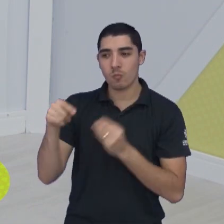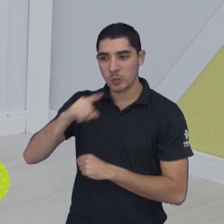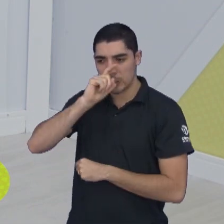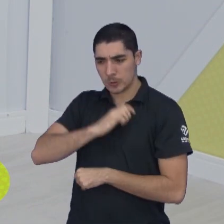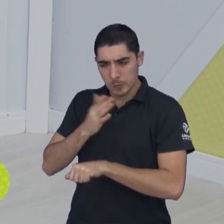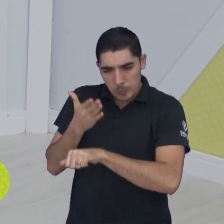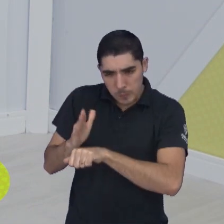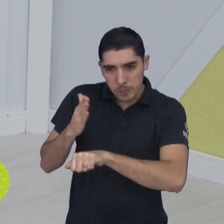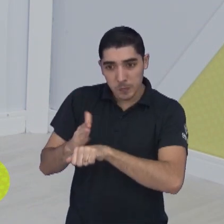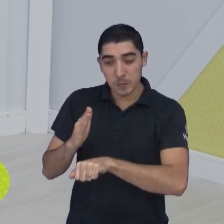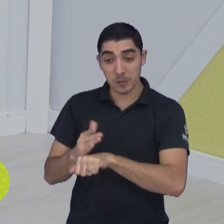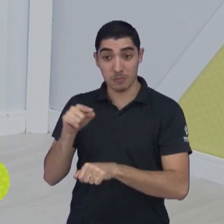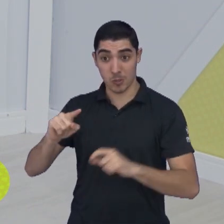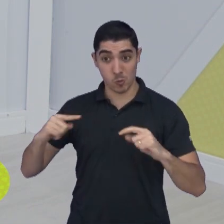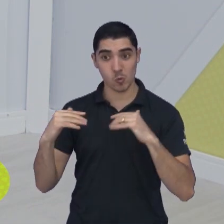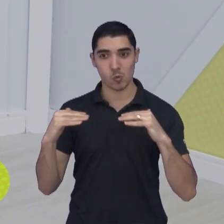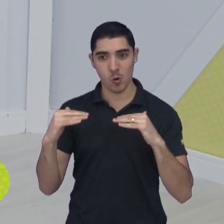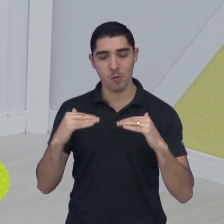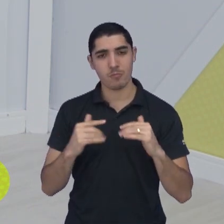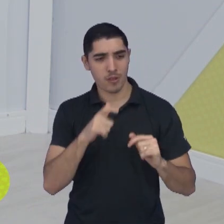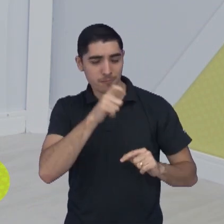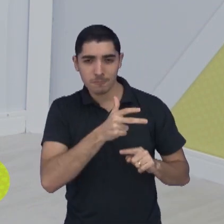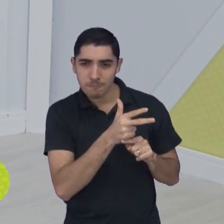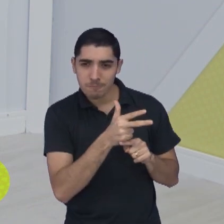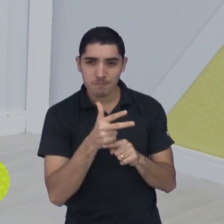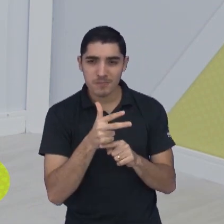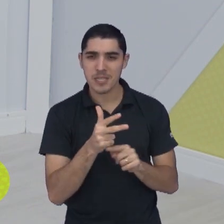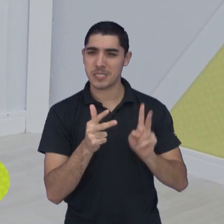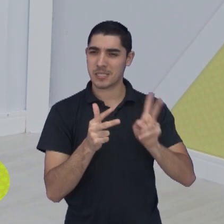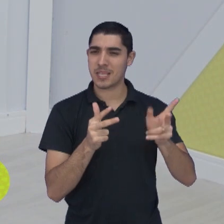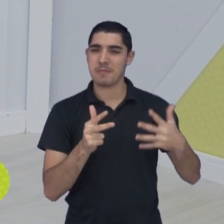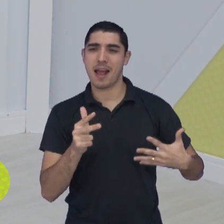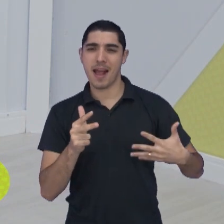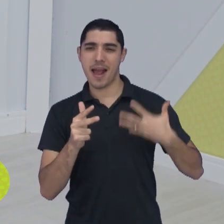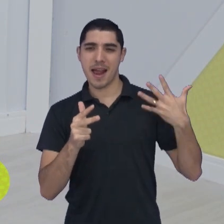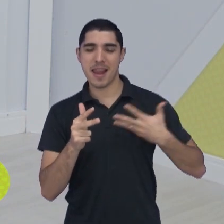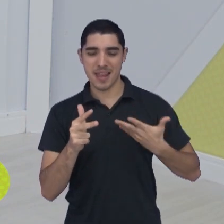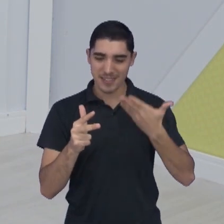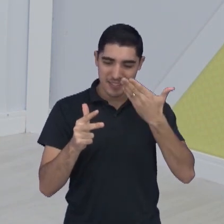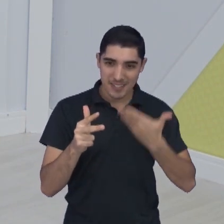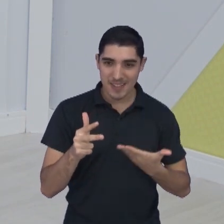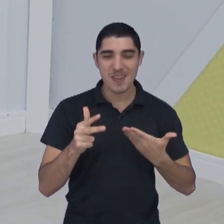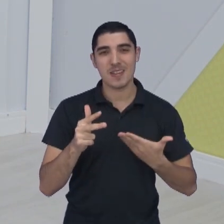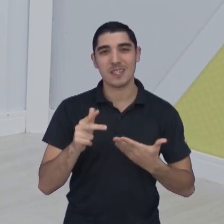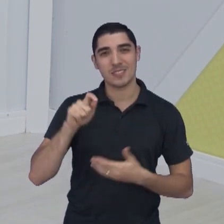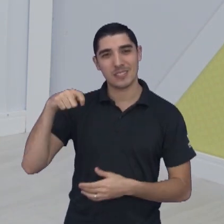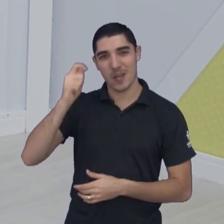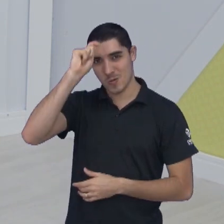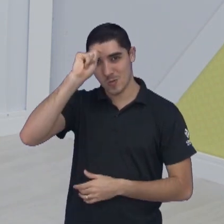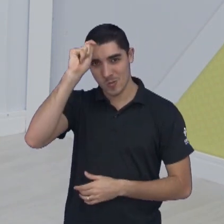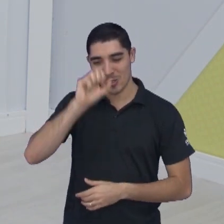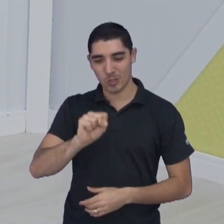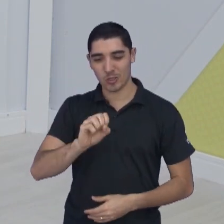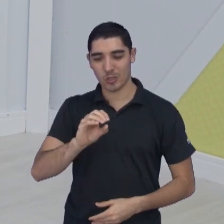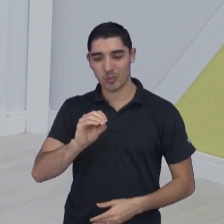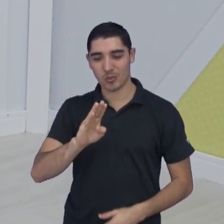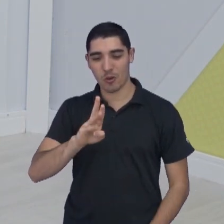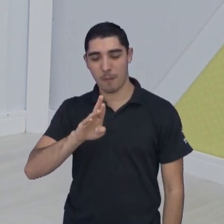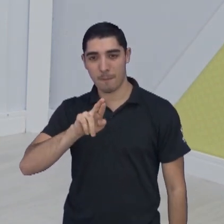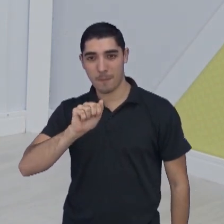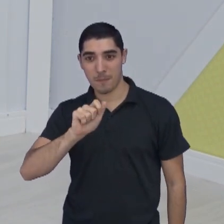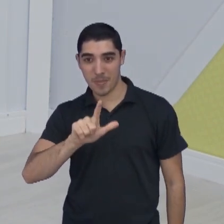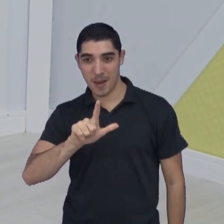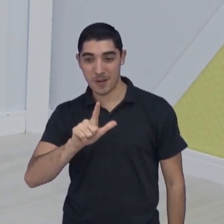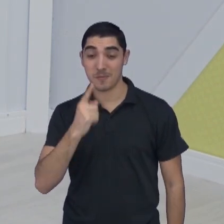para essa decisão. As imagens são sempre com aquela ousadia e alegria do nosso José Sobral, o Sobralzinho. Eu que